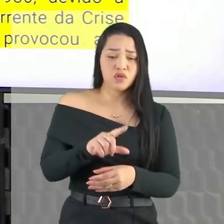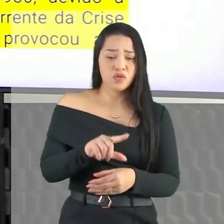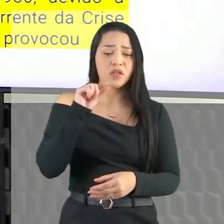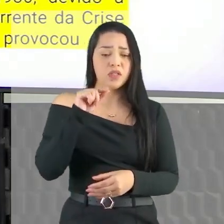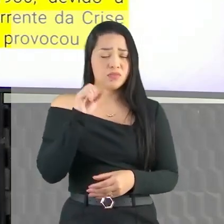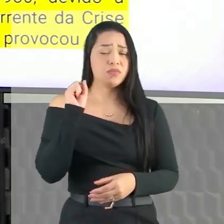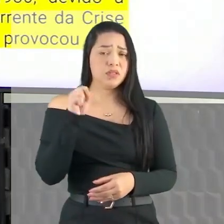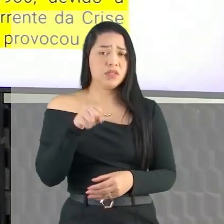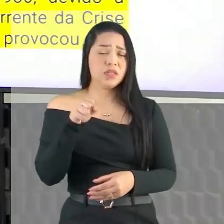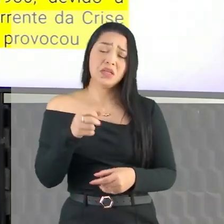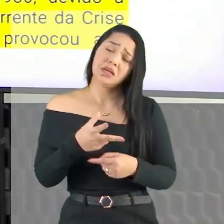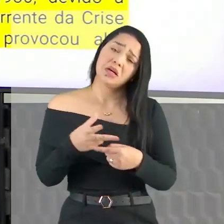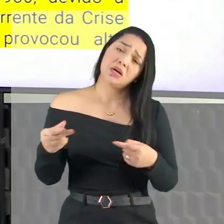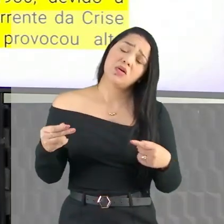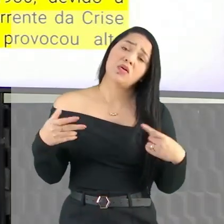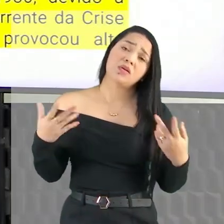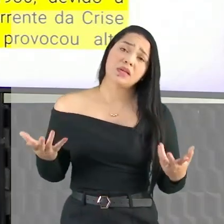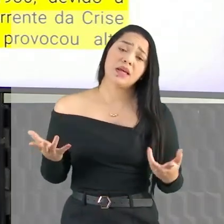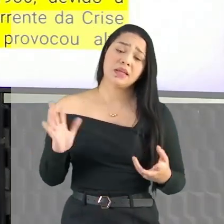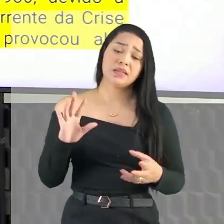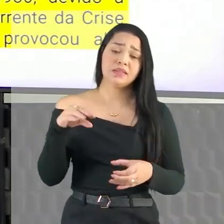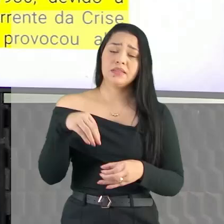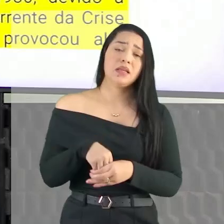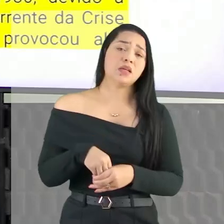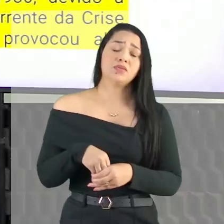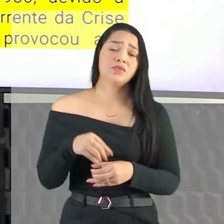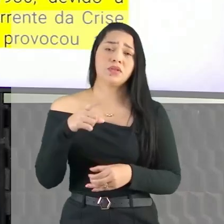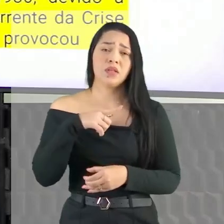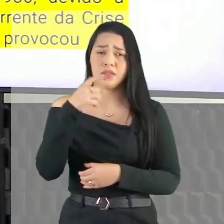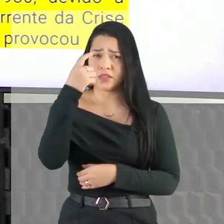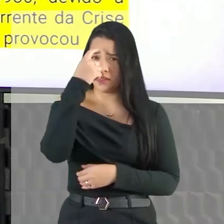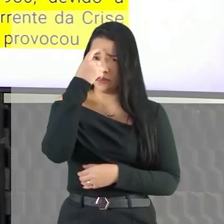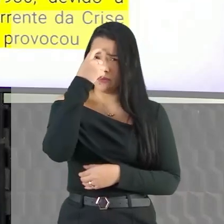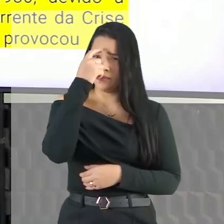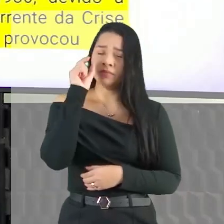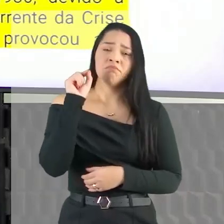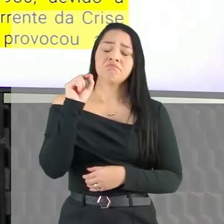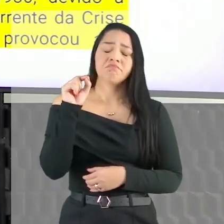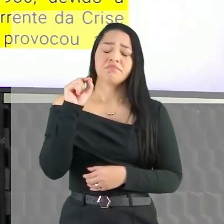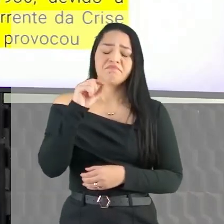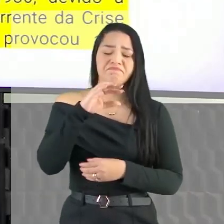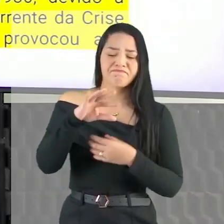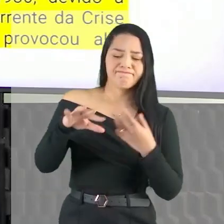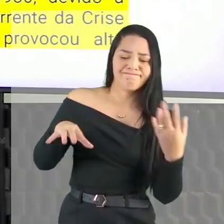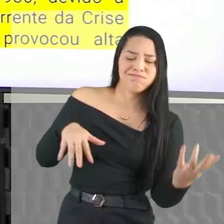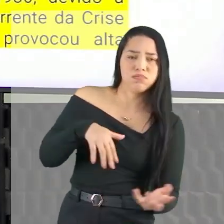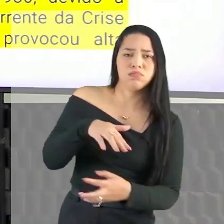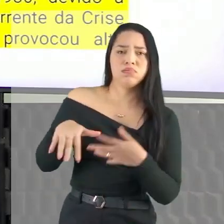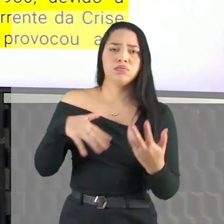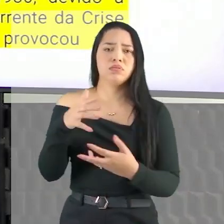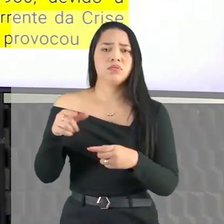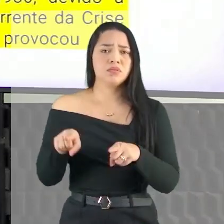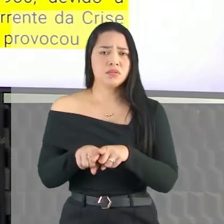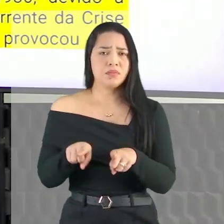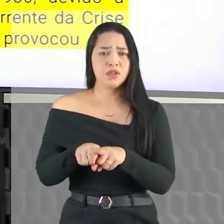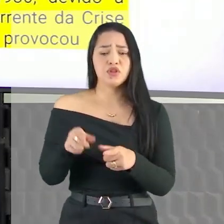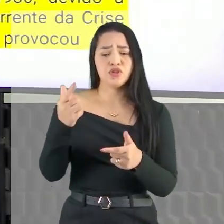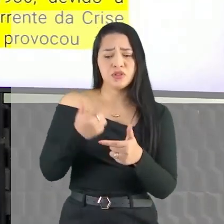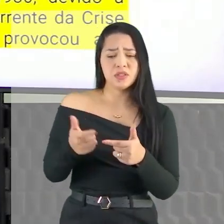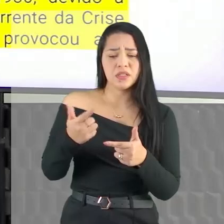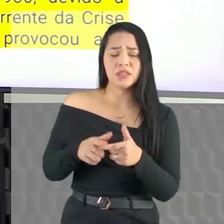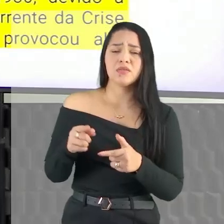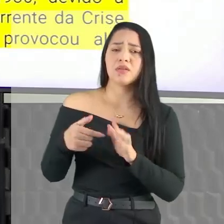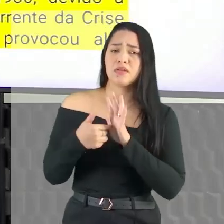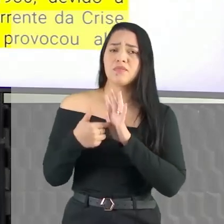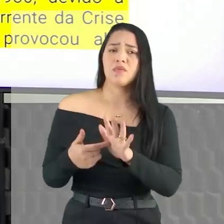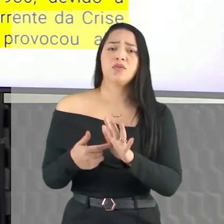foi um dos mais votados e ganhou, claro, dentro dessa ideia de caos, né? Essa ideia de crise, ele então